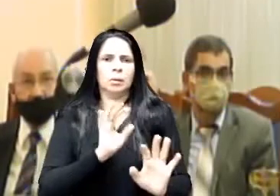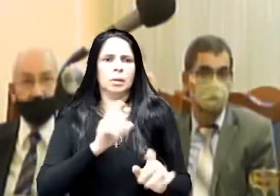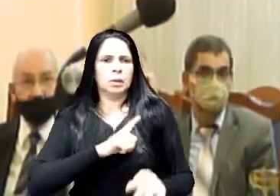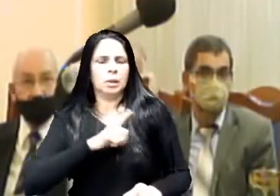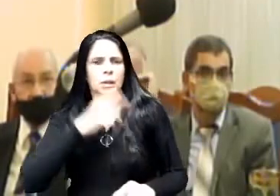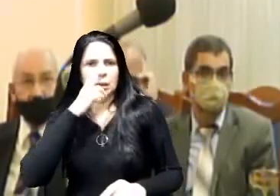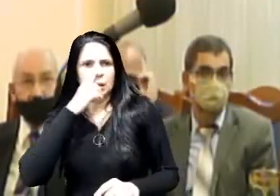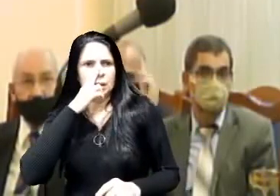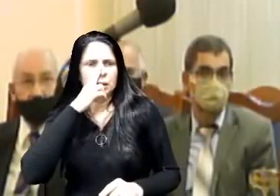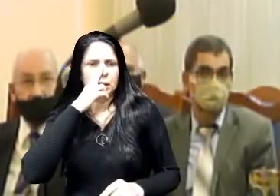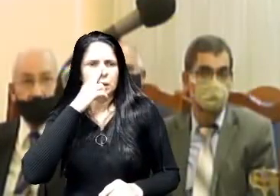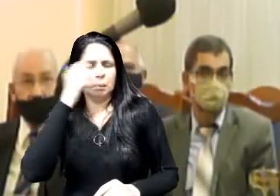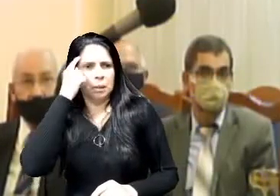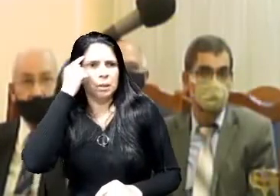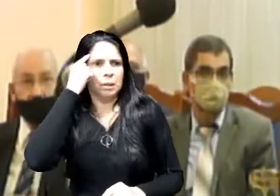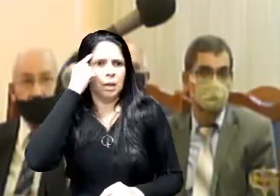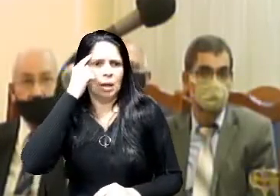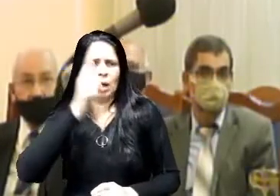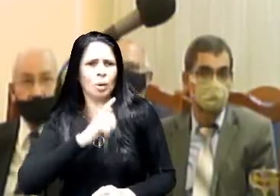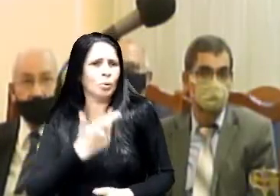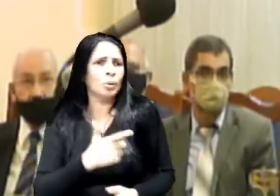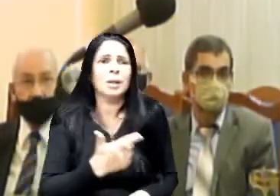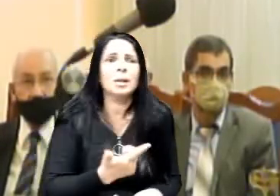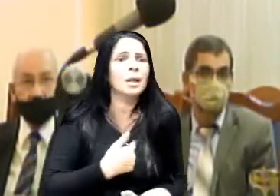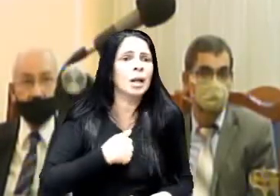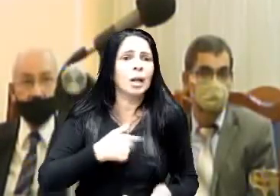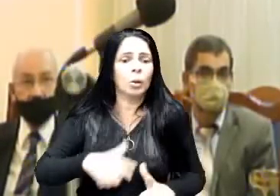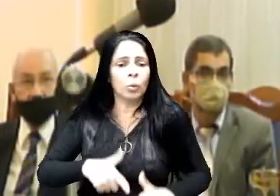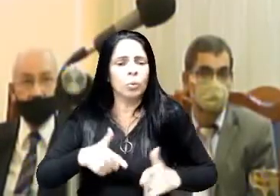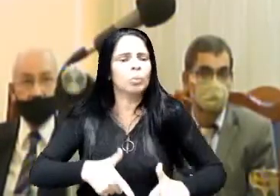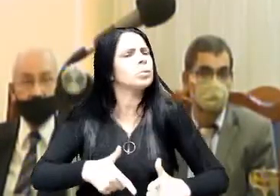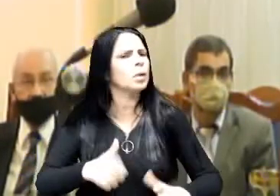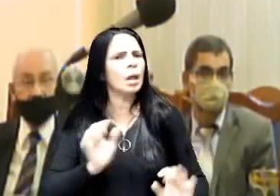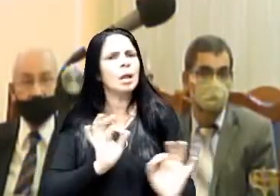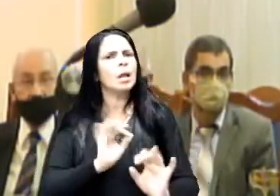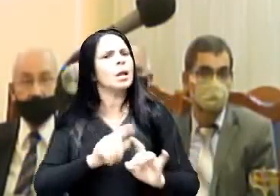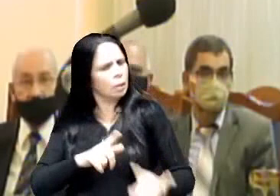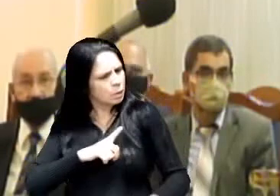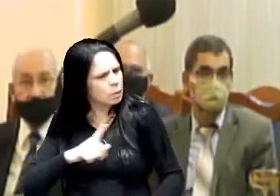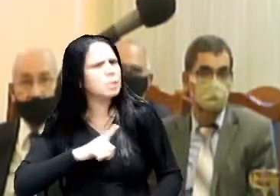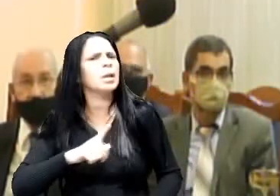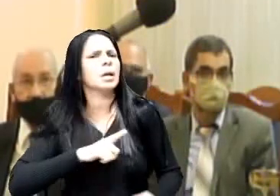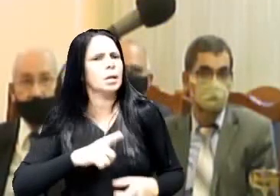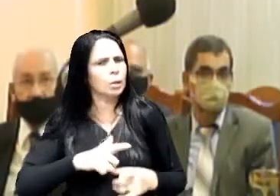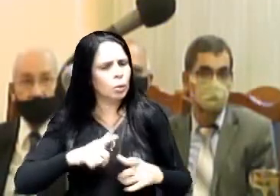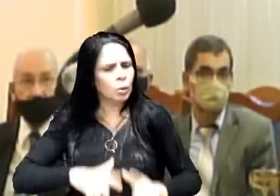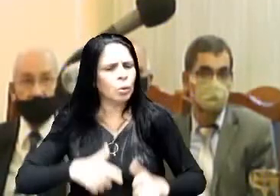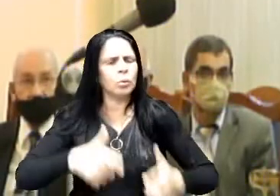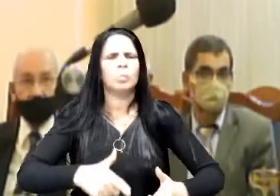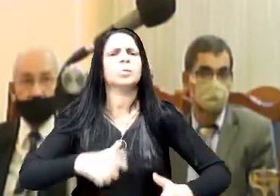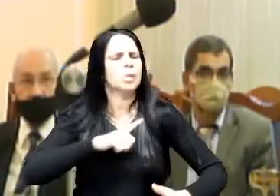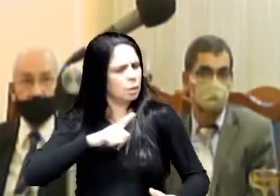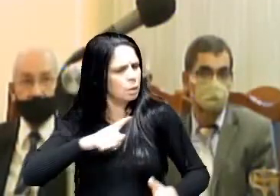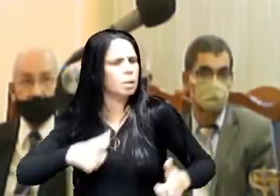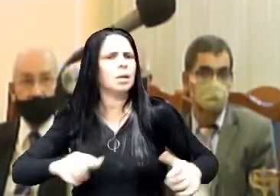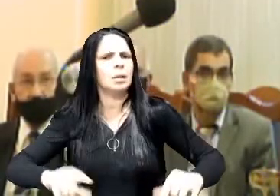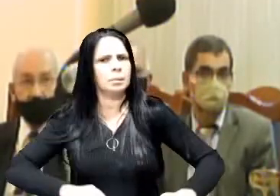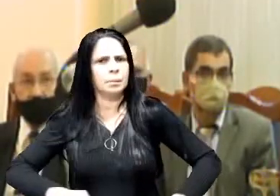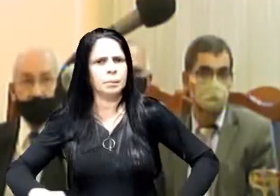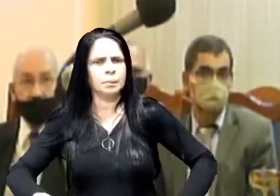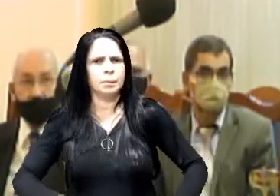Eu pensei que não ia ter, não ia ter luta. Tem luta, tem problema, tem